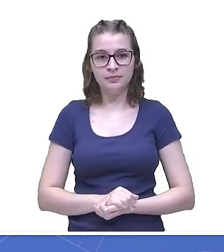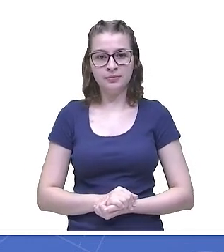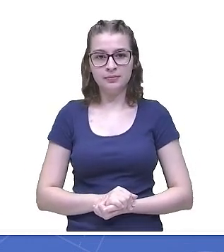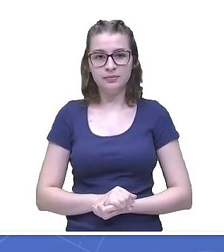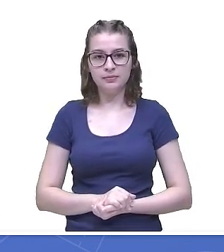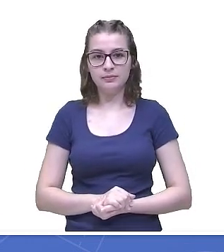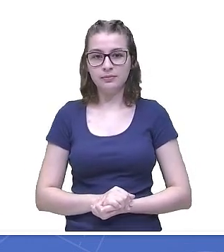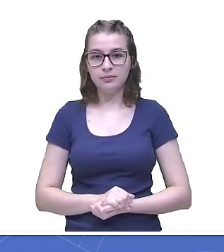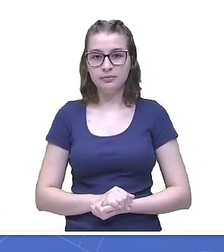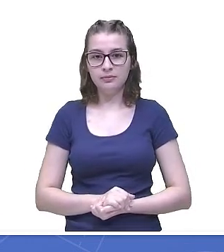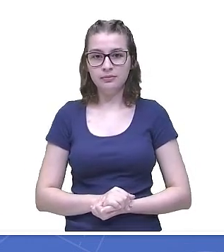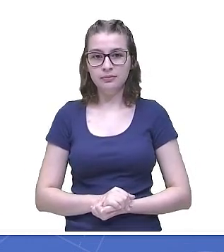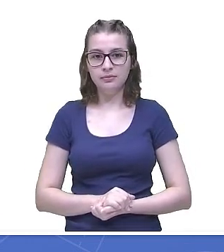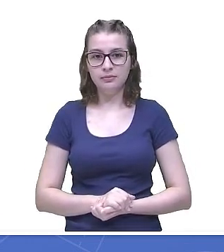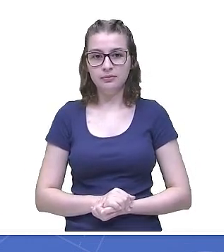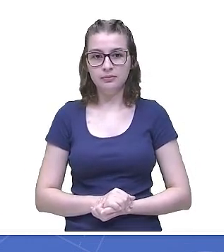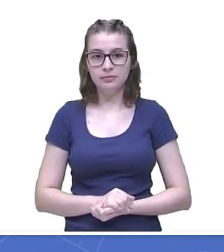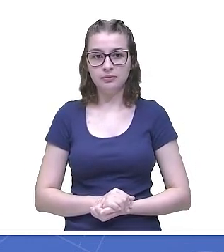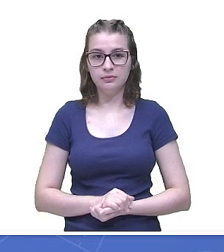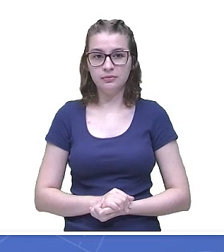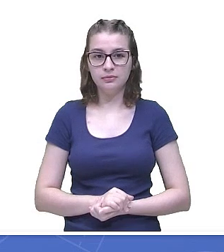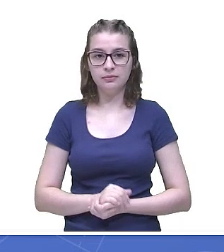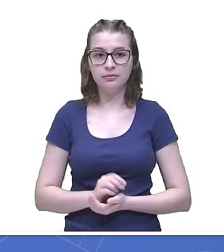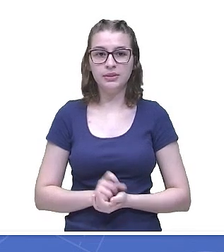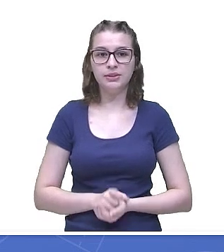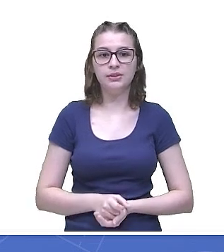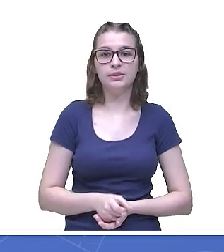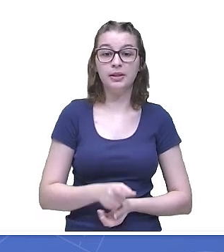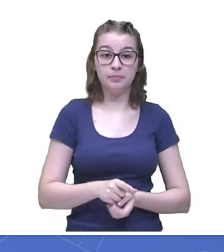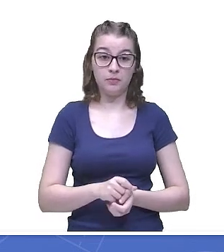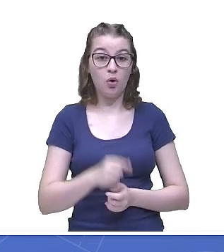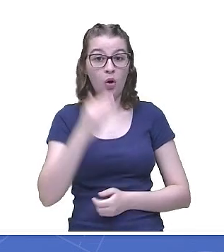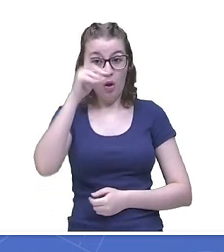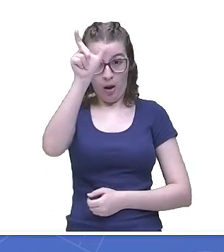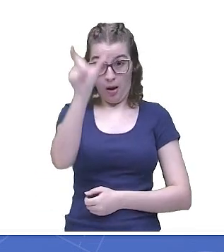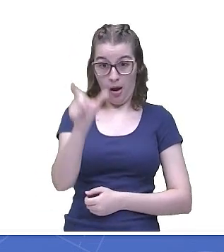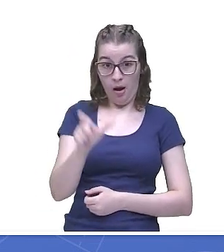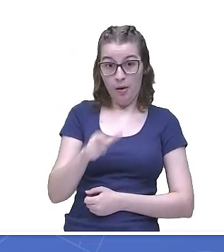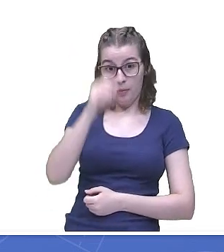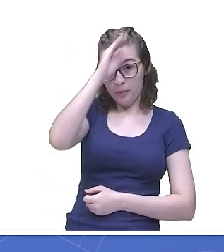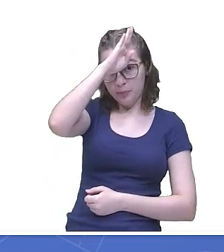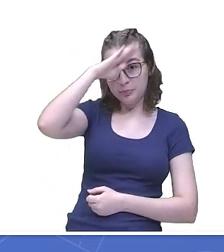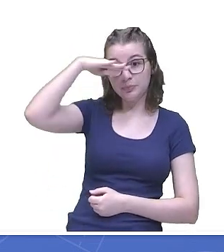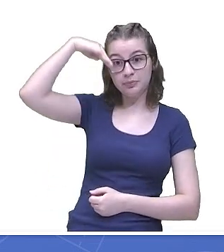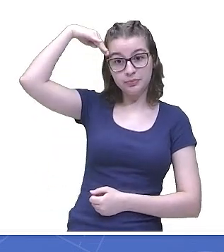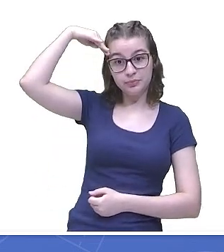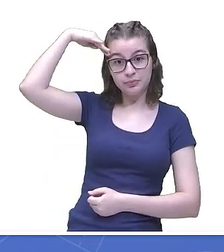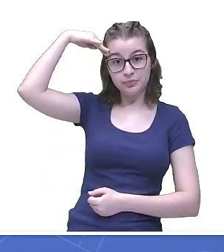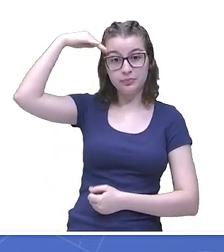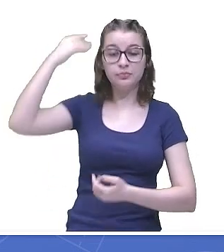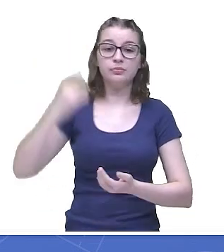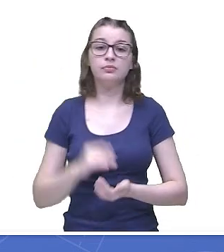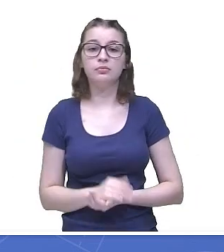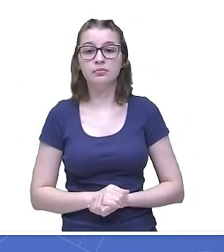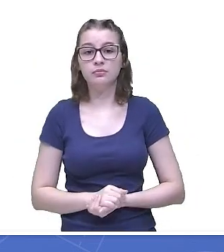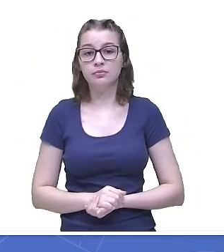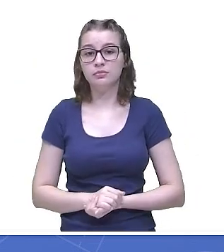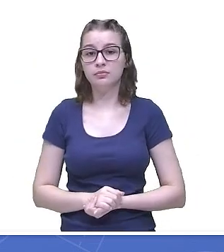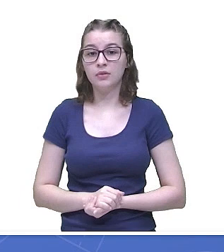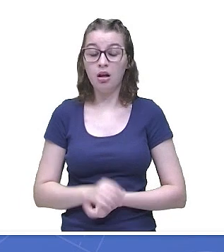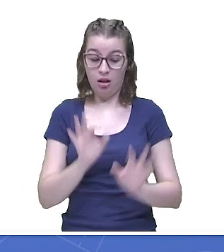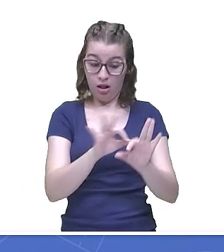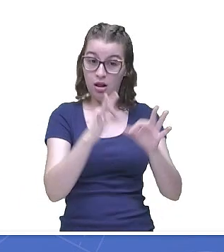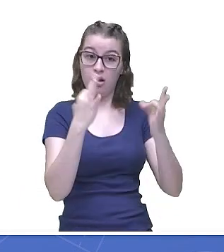da família. Segundo Bourdieu, né, um sociólogo francês, ele diz o seguinte: a